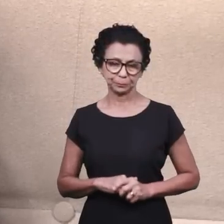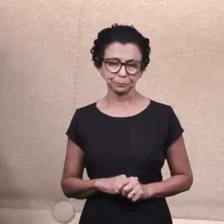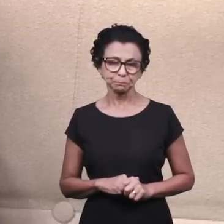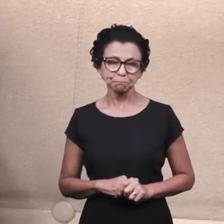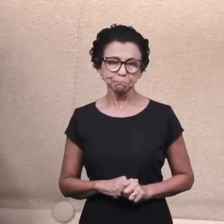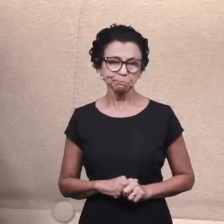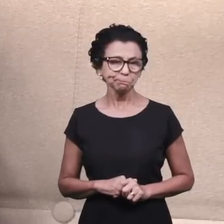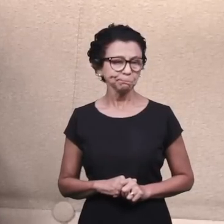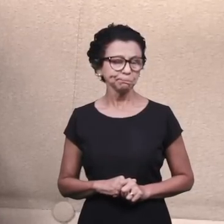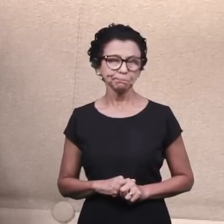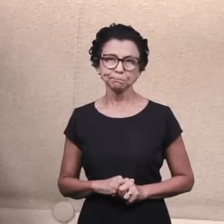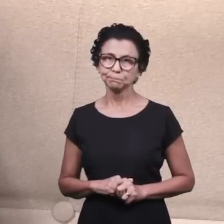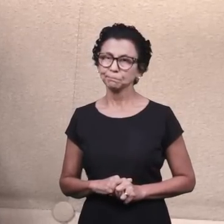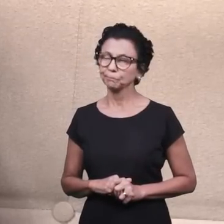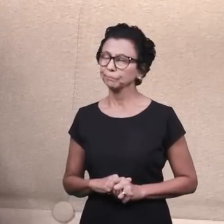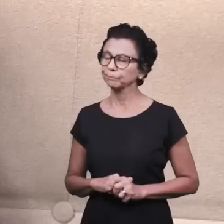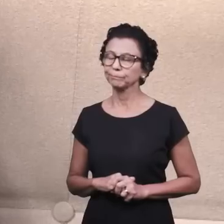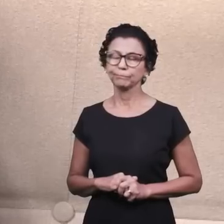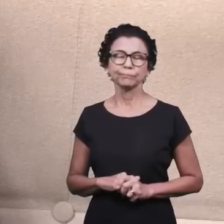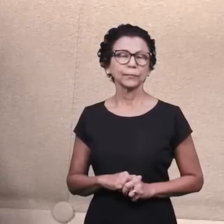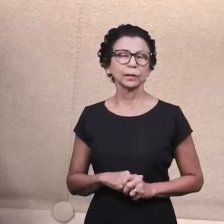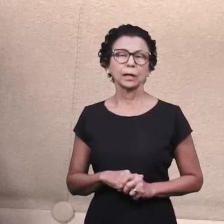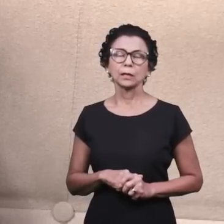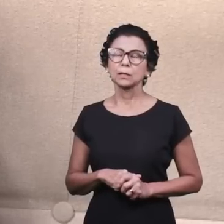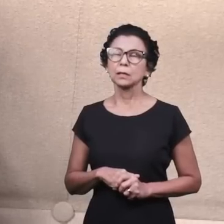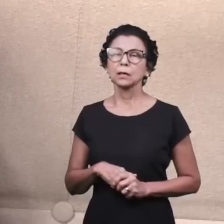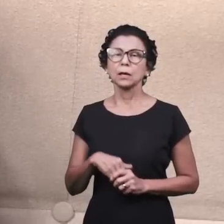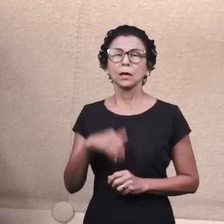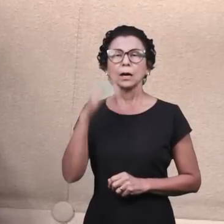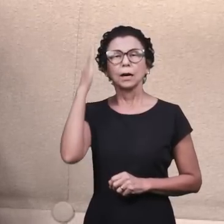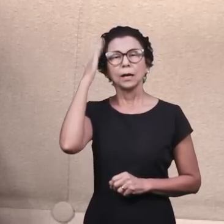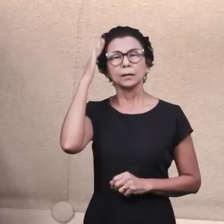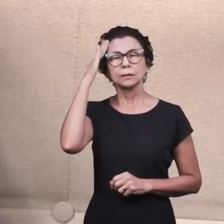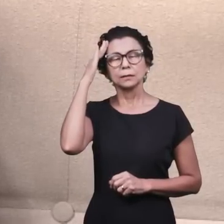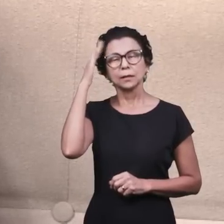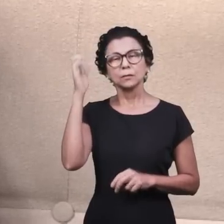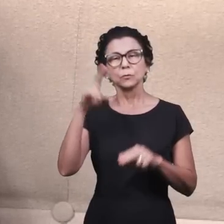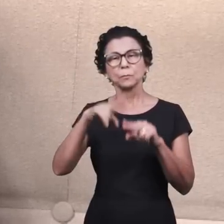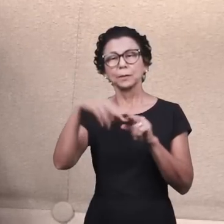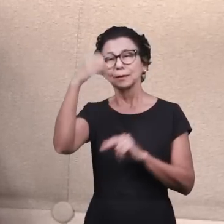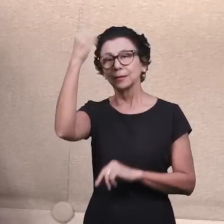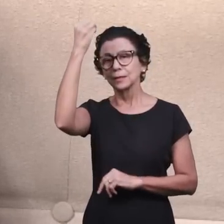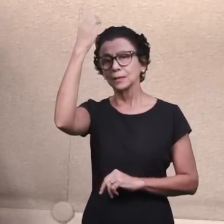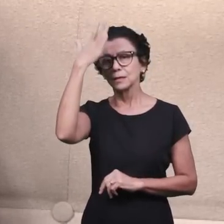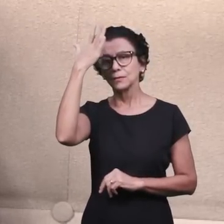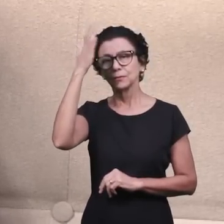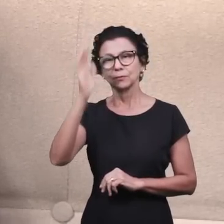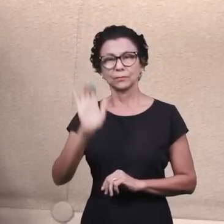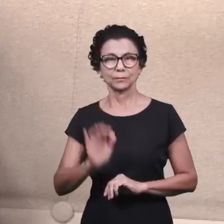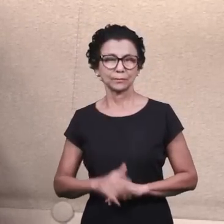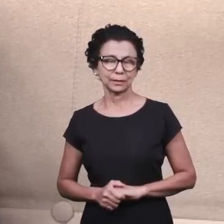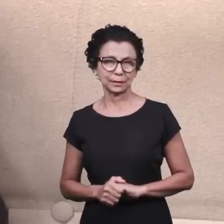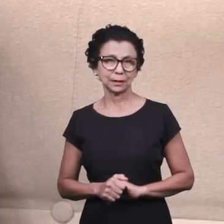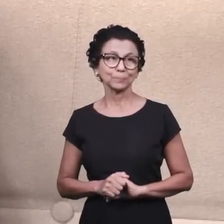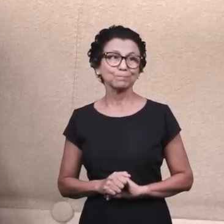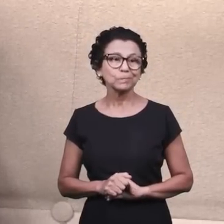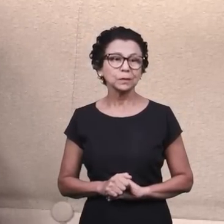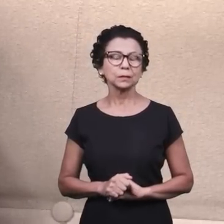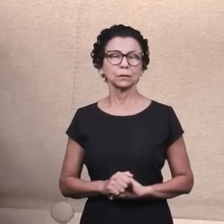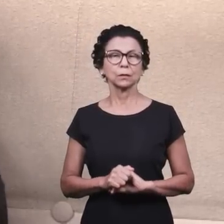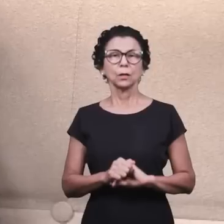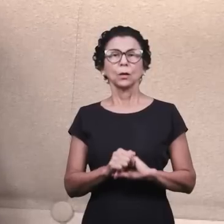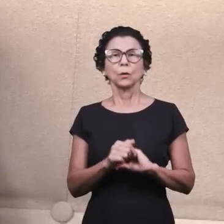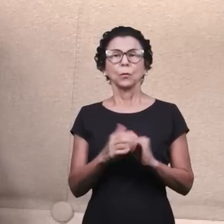condição: você só penetra por revelação. Então, o texto, ele é fechado, ele